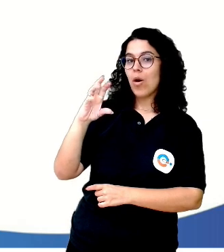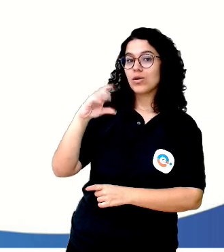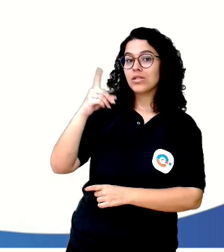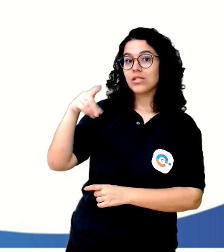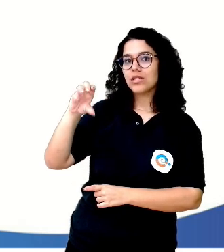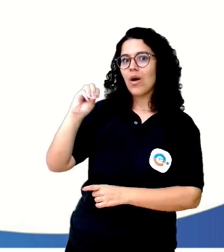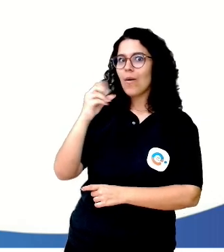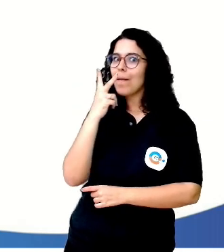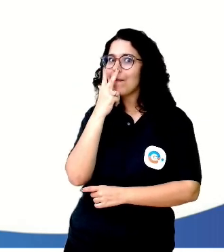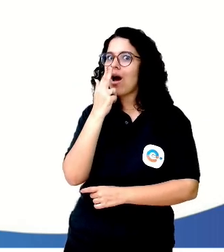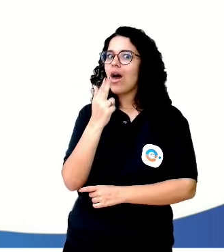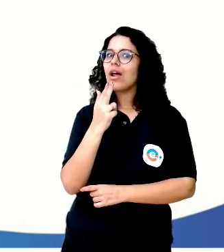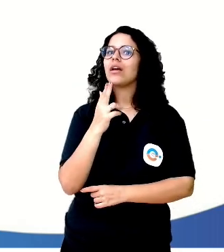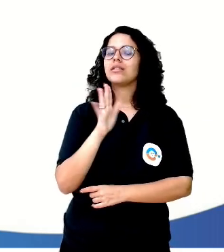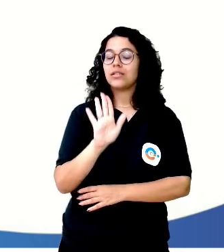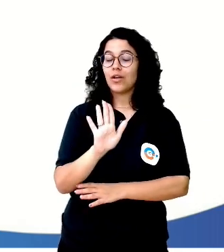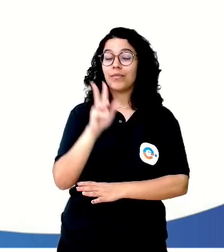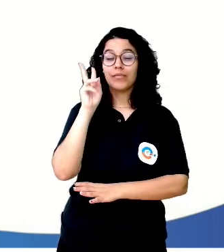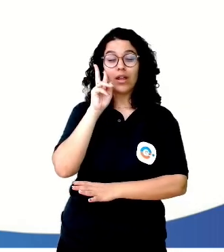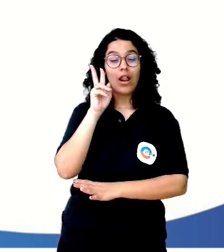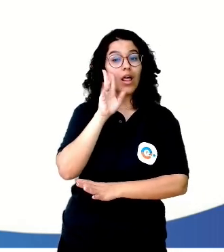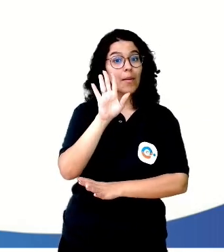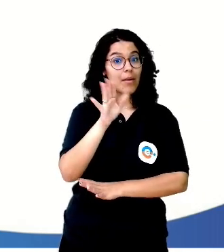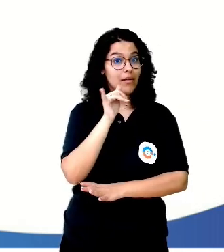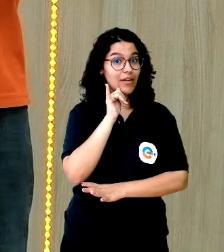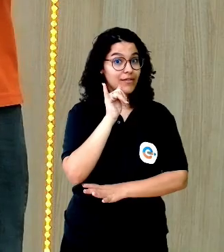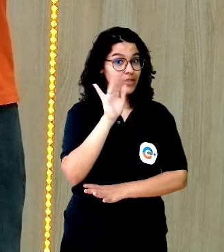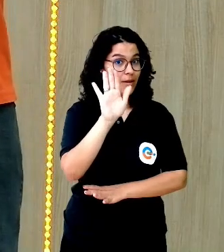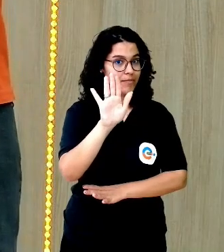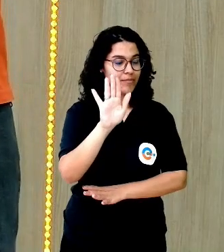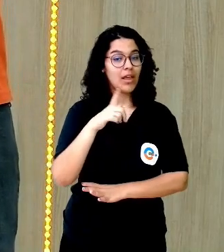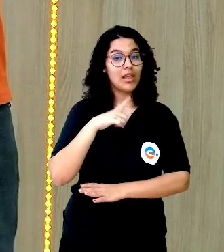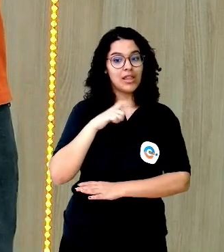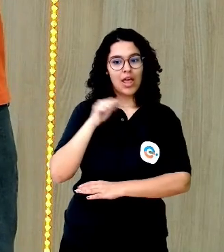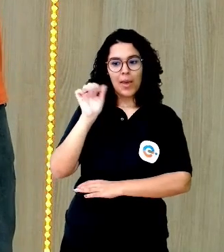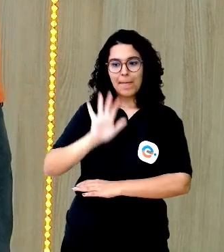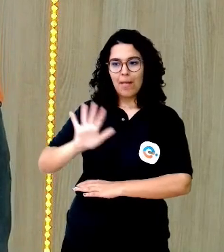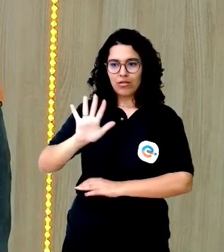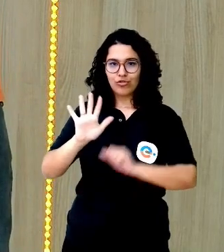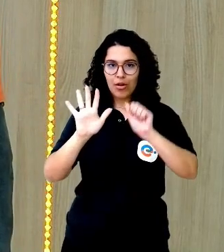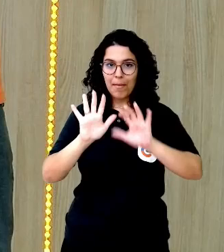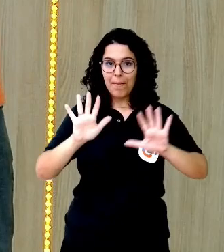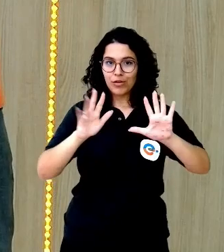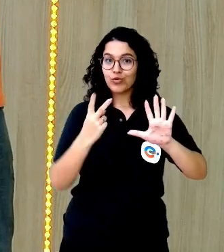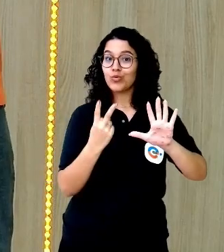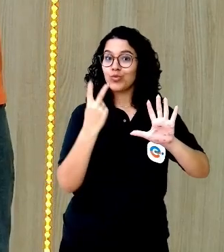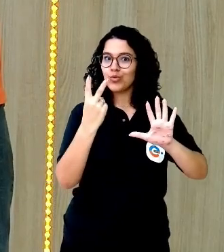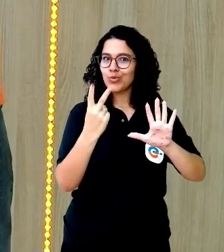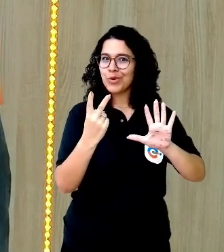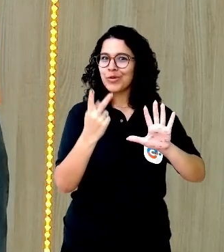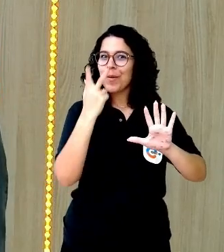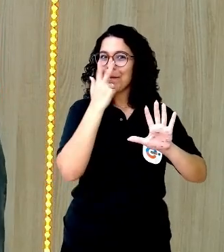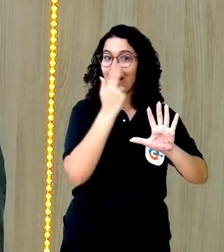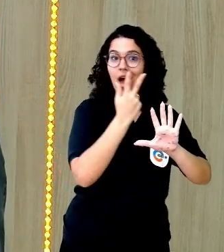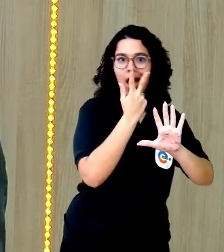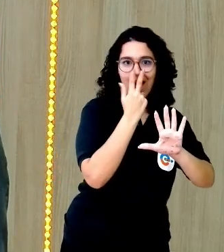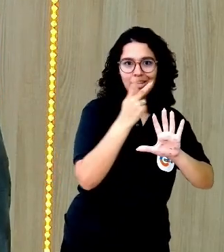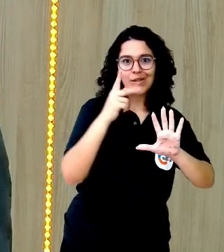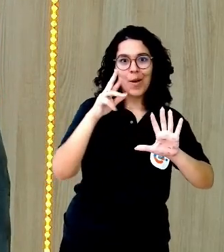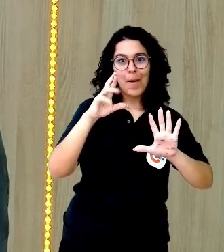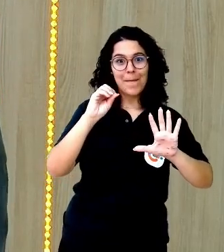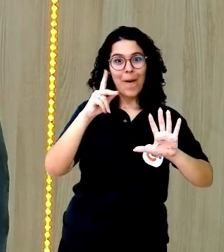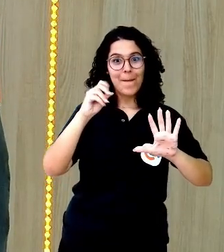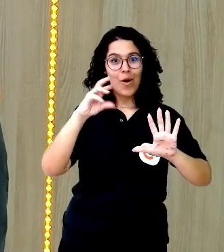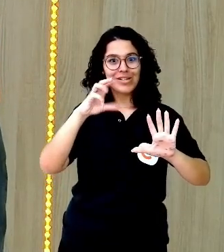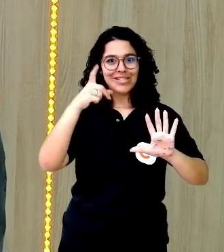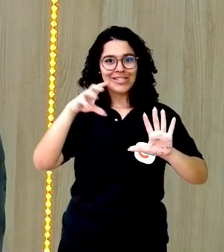quando eu tiver duas figuras semelhantes ou proporcionais, os ângulos permanecem os mesmos.